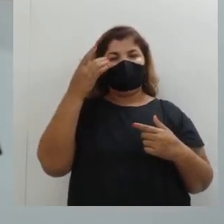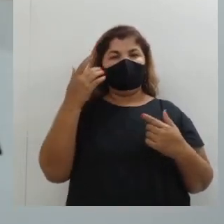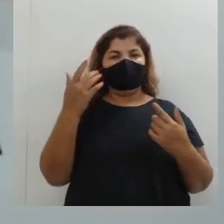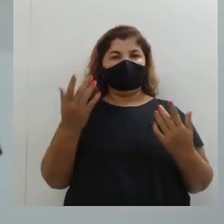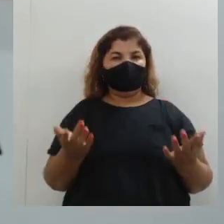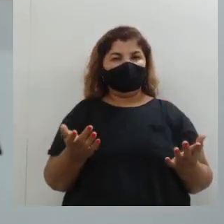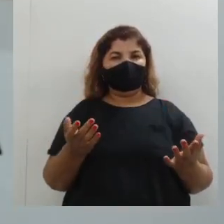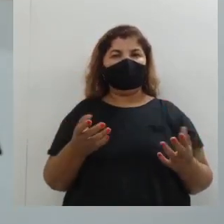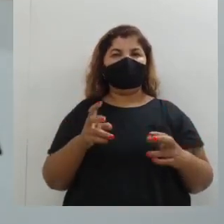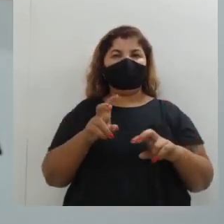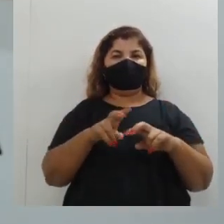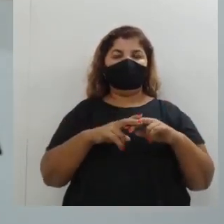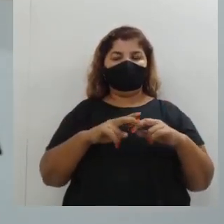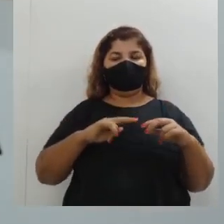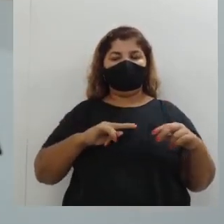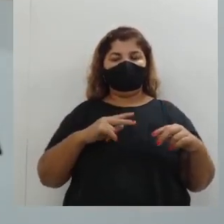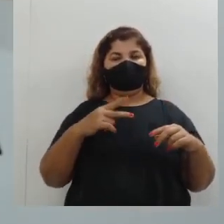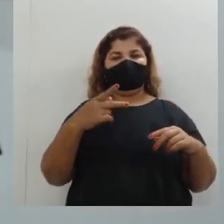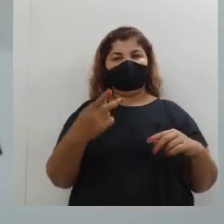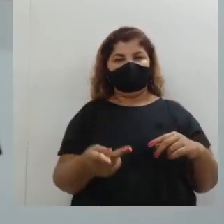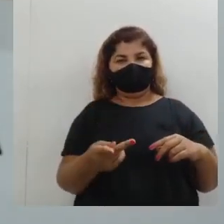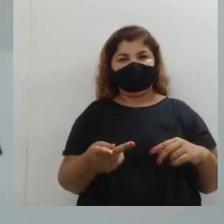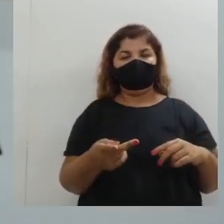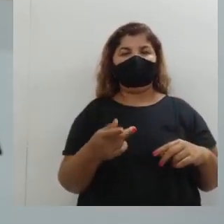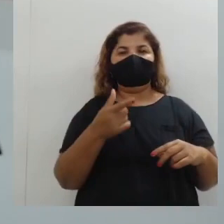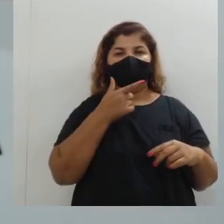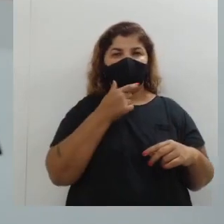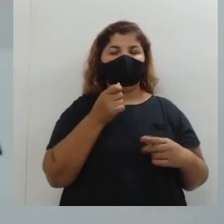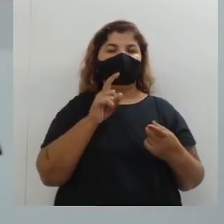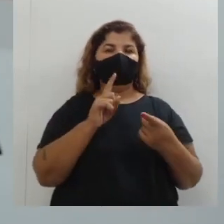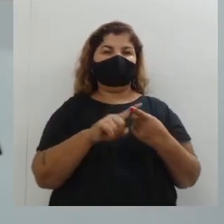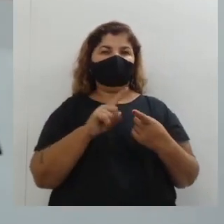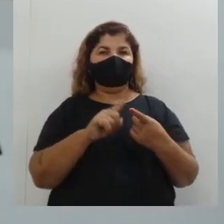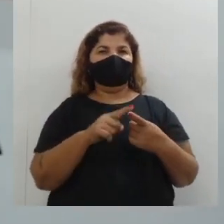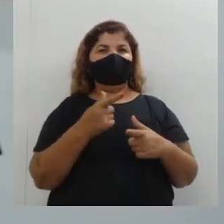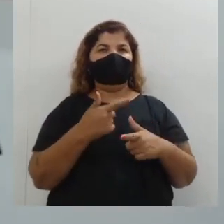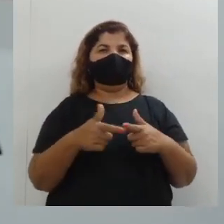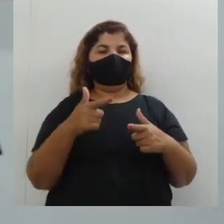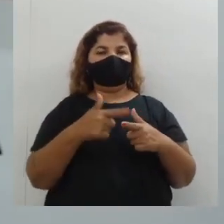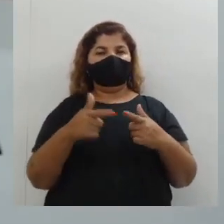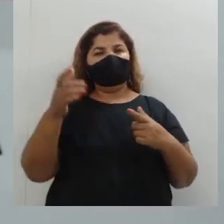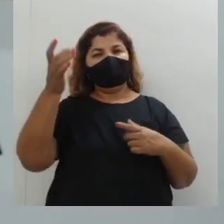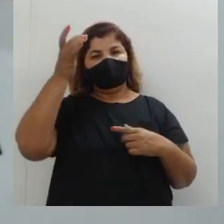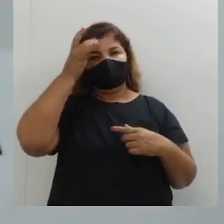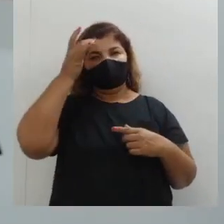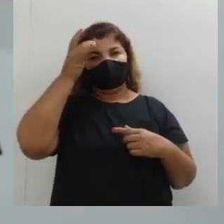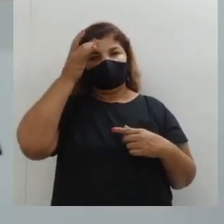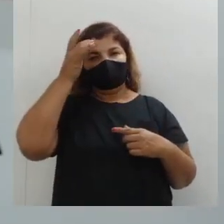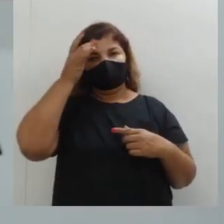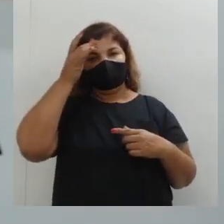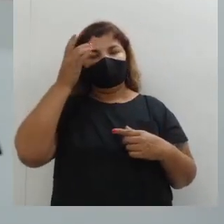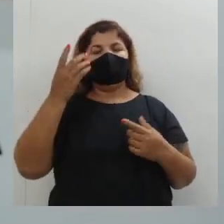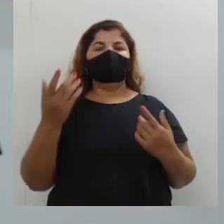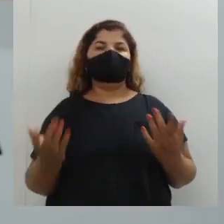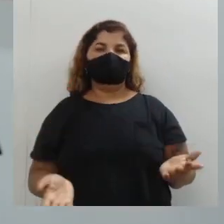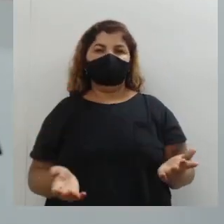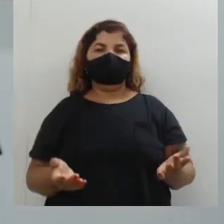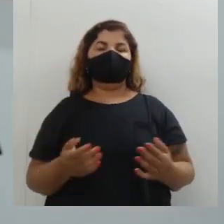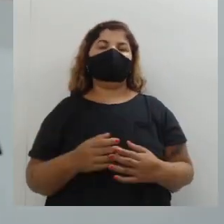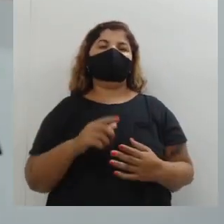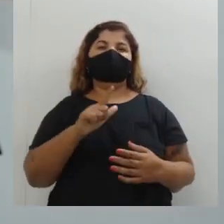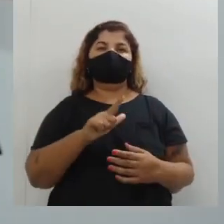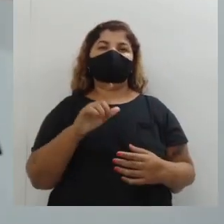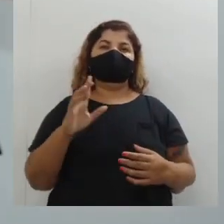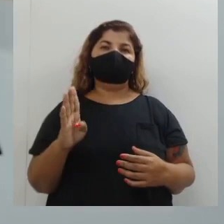que isso foi hereditário e ele também, né, foi internado em hospício. Então, gente, Lima Barreto